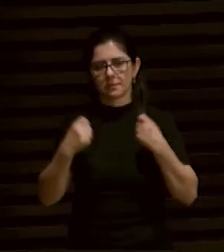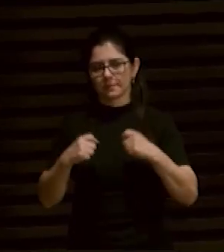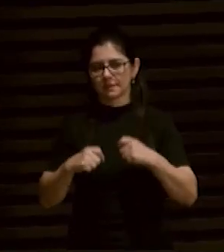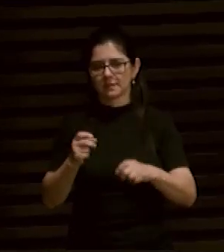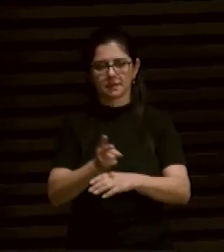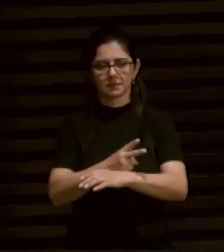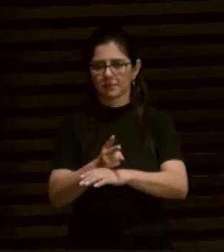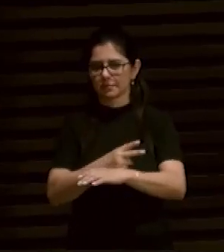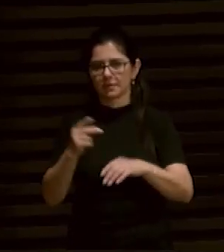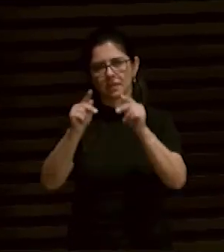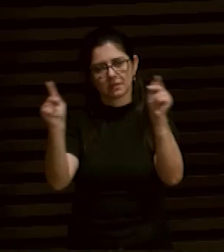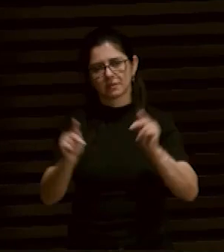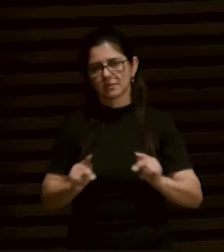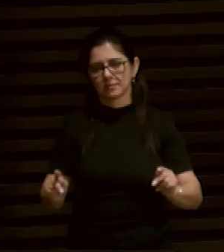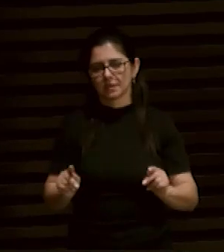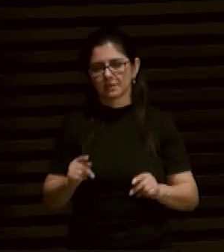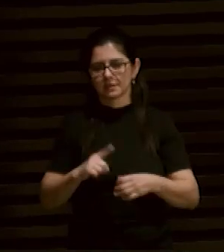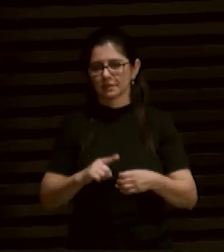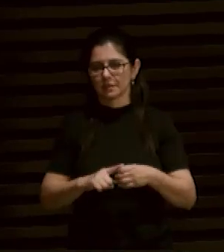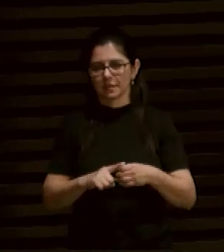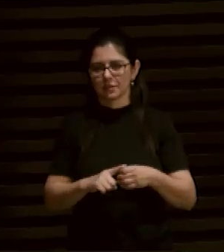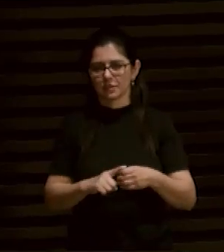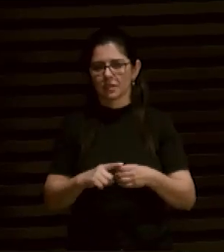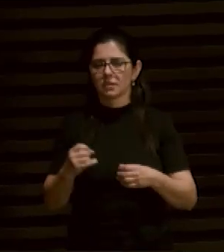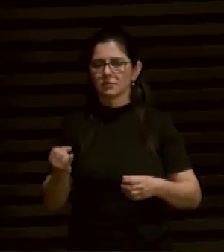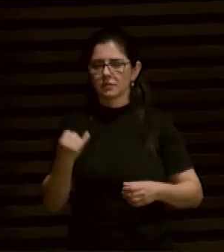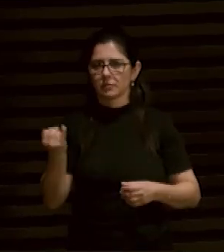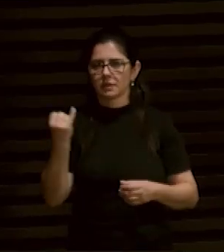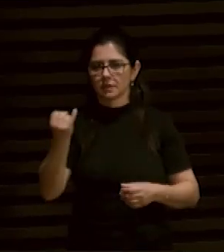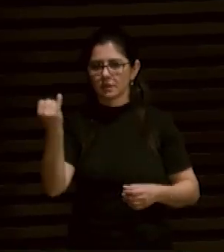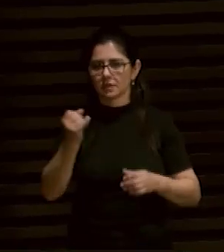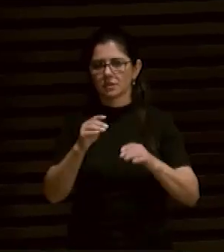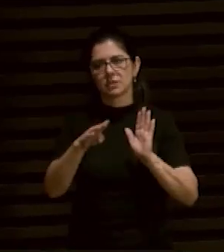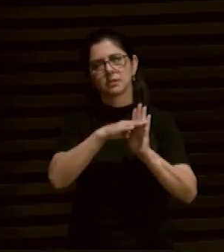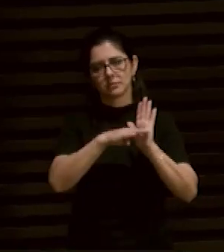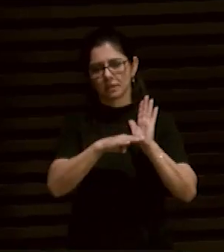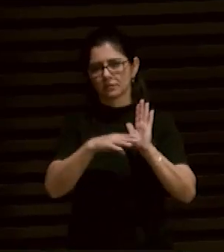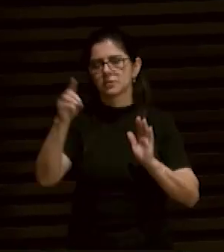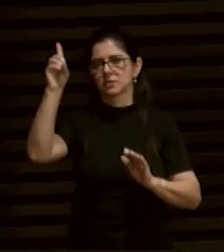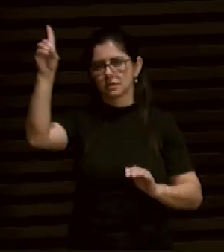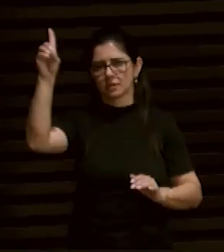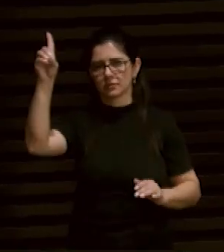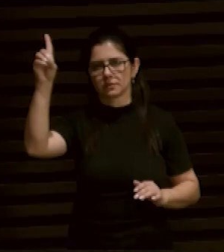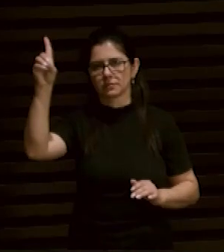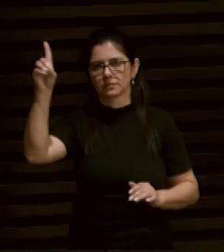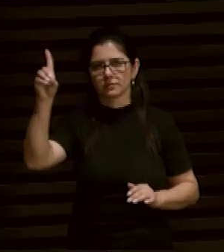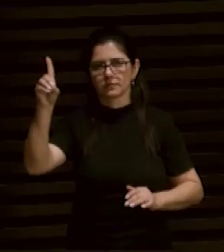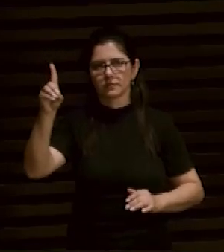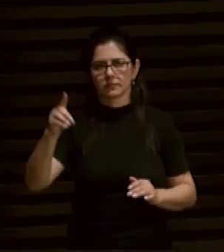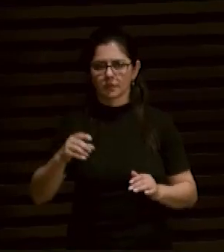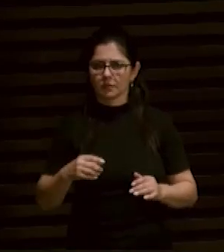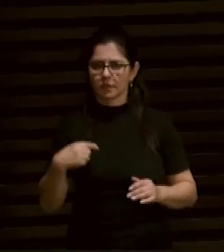comprometer a nossa fé. Cidades são importantes no plano de Deus. E isso tem algumas implicações para nós, da vida local da